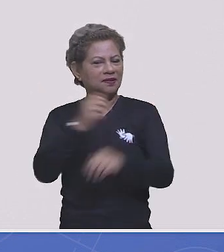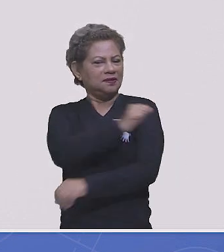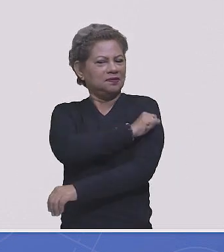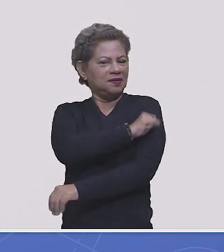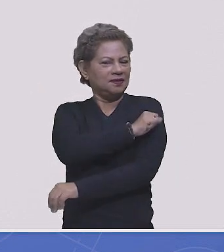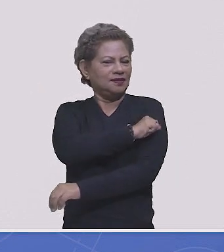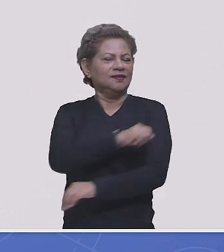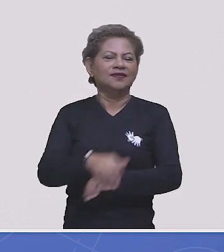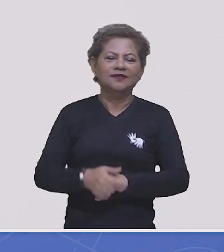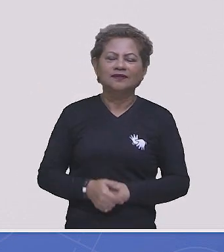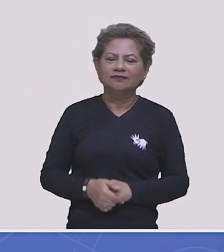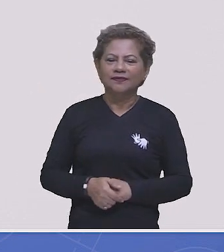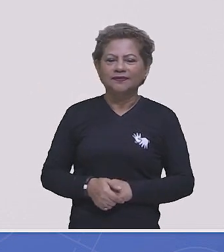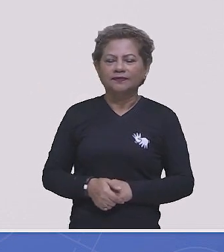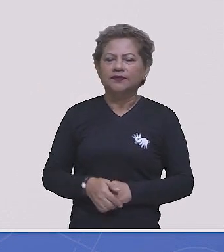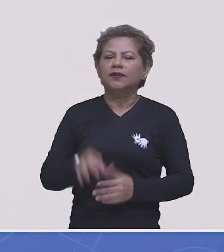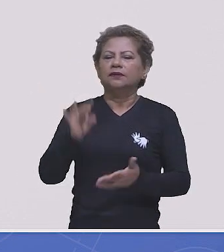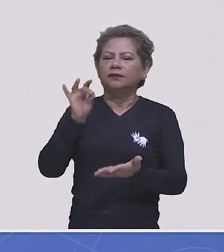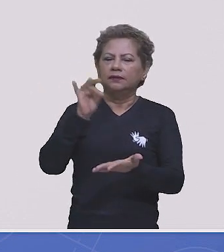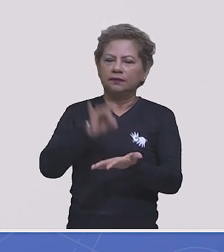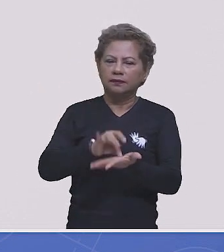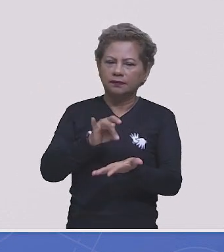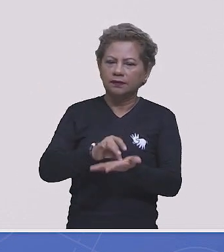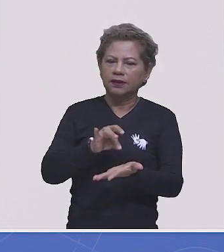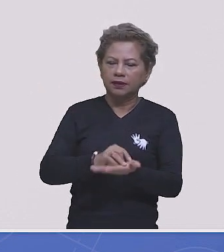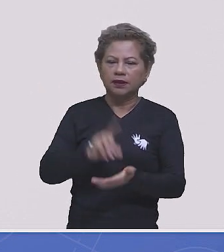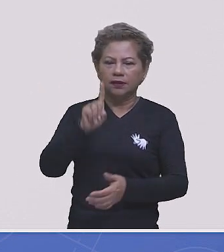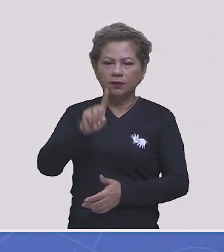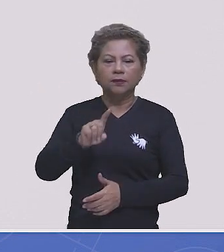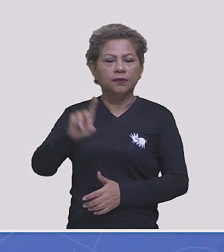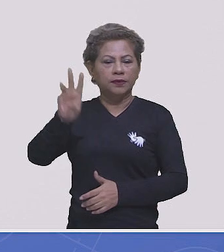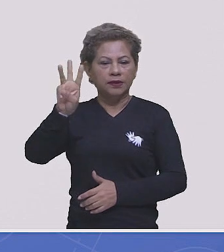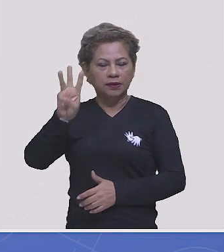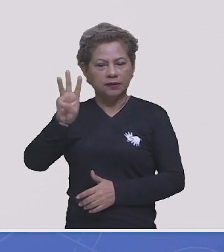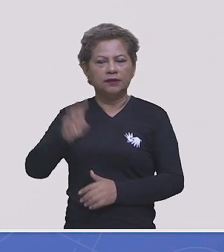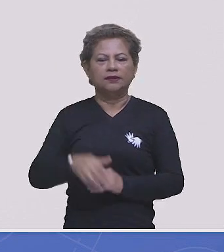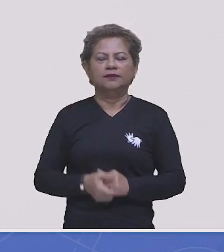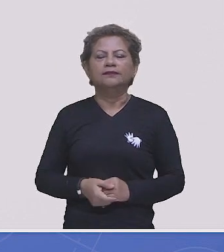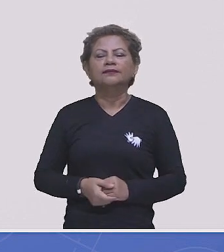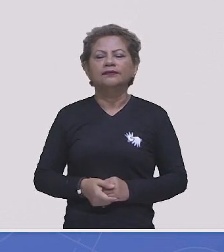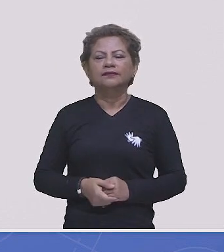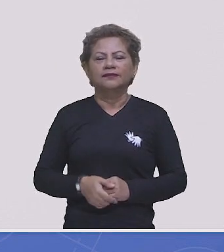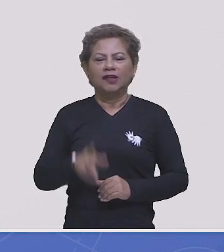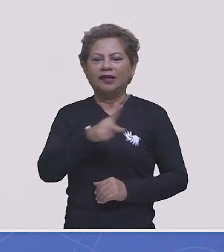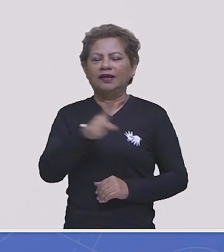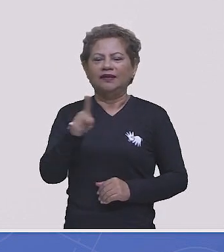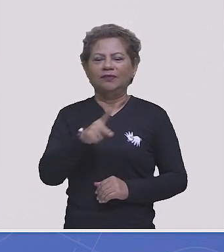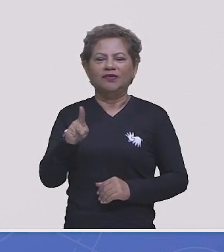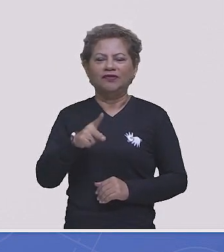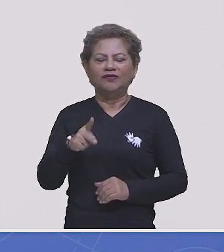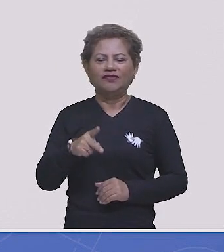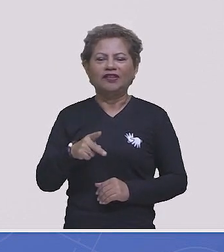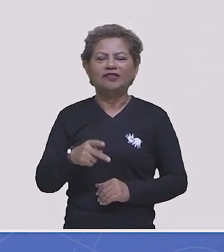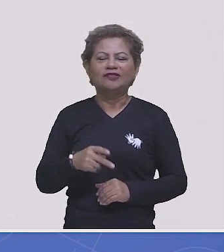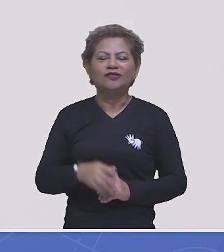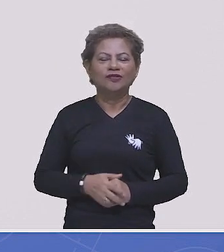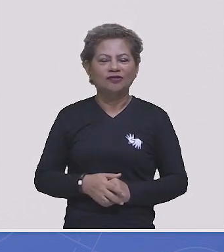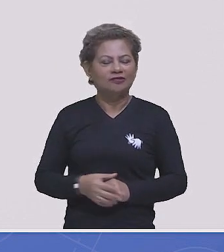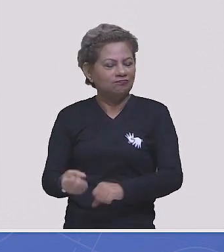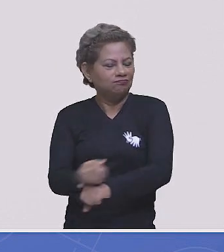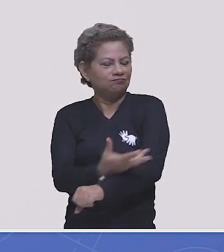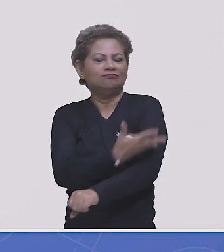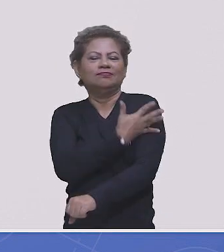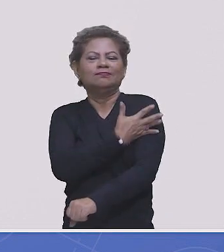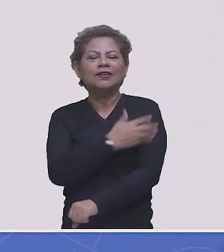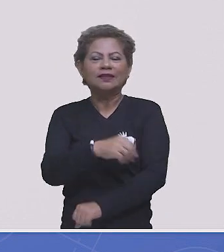a 3, elas realmente são as verdadeiras. Olha, a professora se mata de felicidade aqui. Então, vamos ver por que a